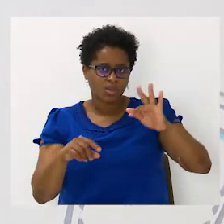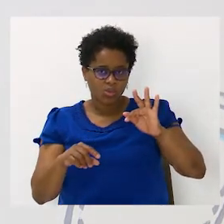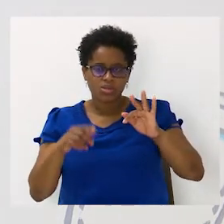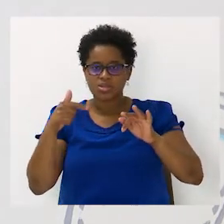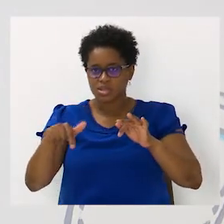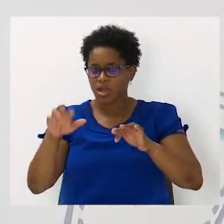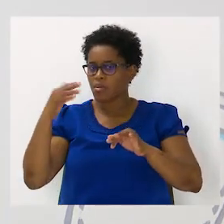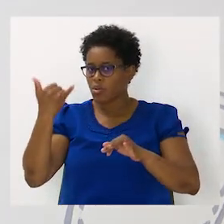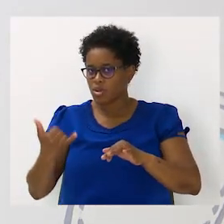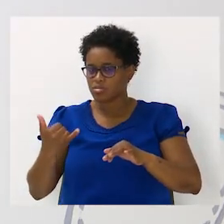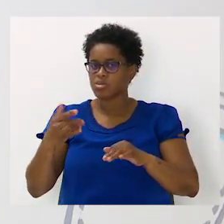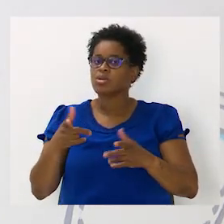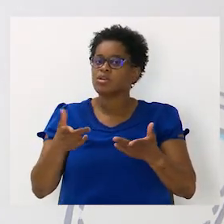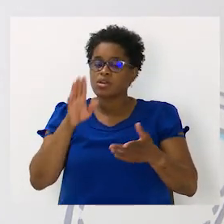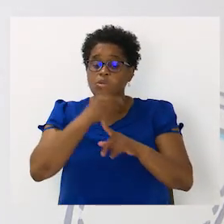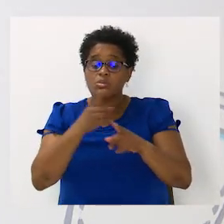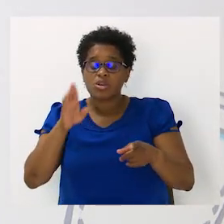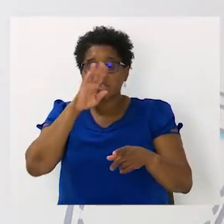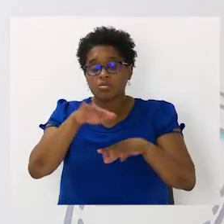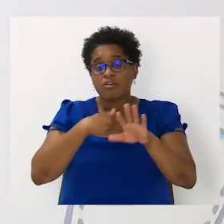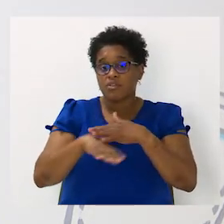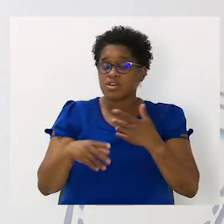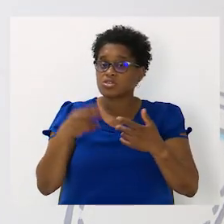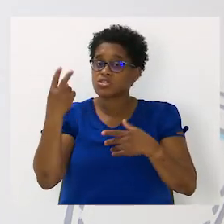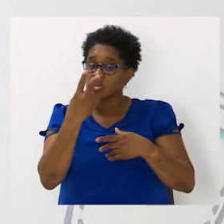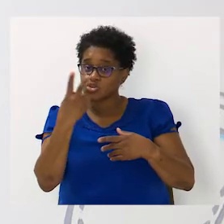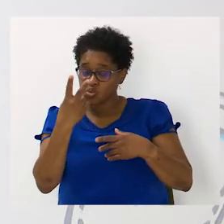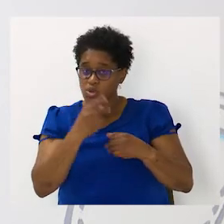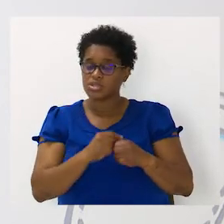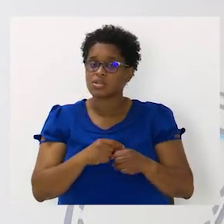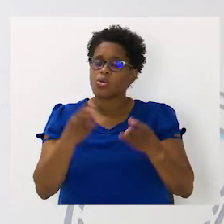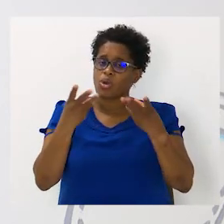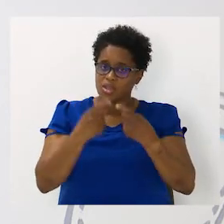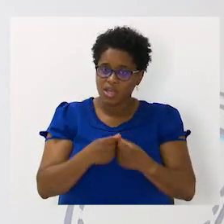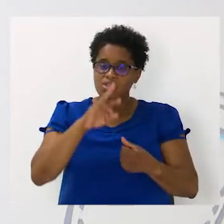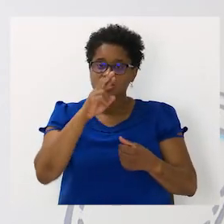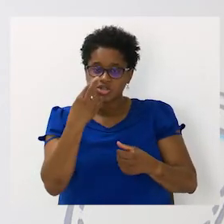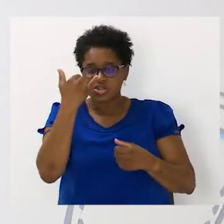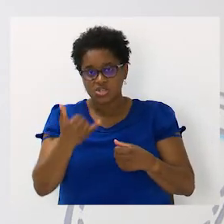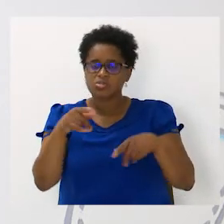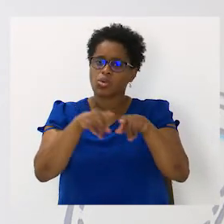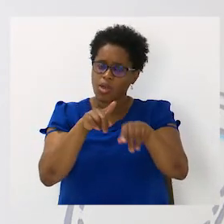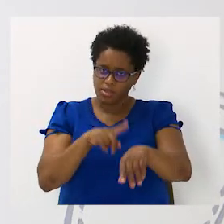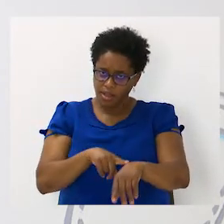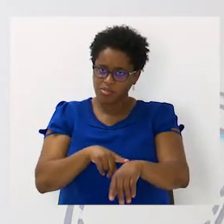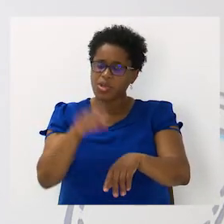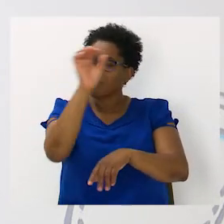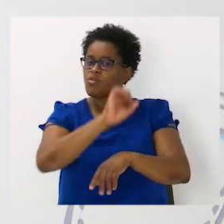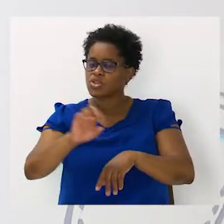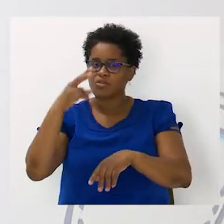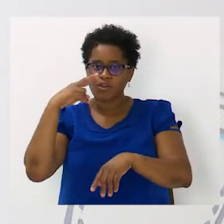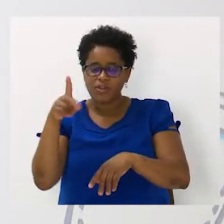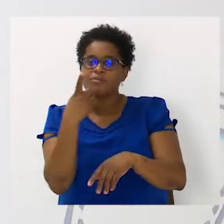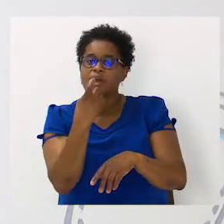y. Porque se foram determinar as duas quantidades x e y ao mesmo tempo, vocês vão ver que